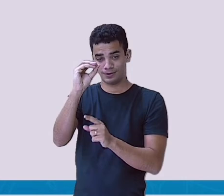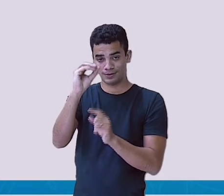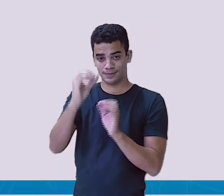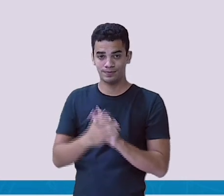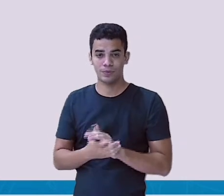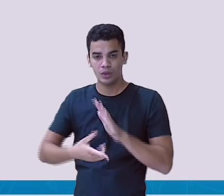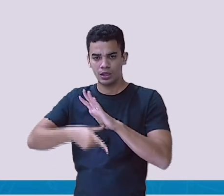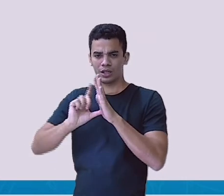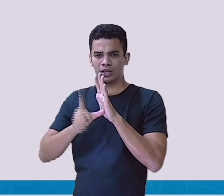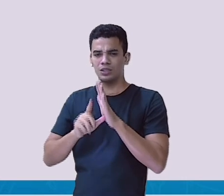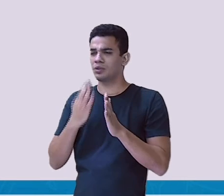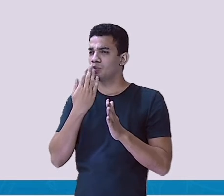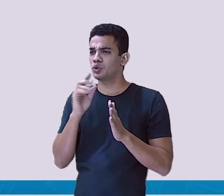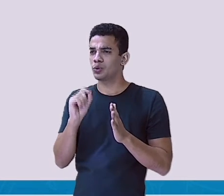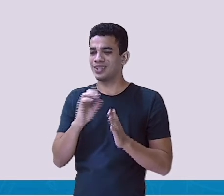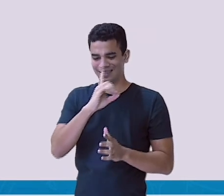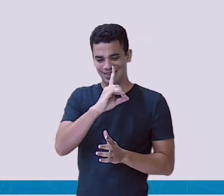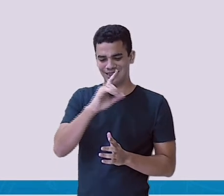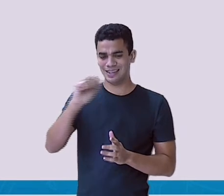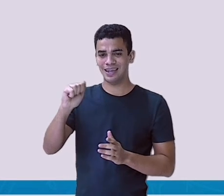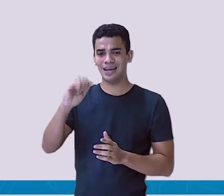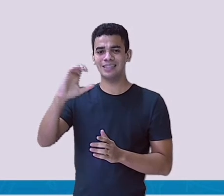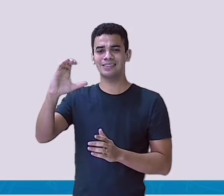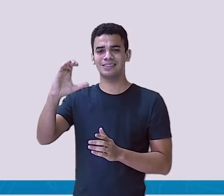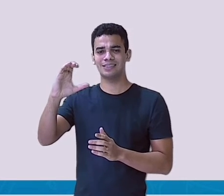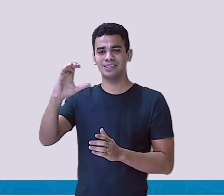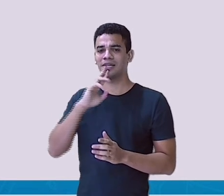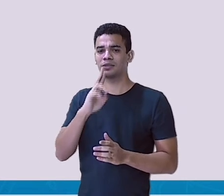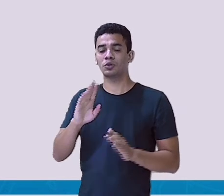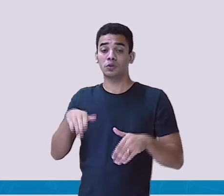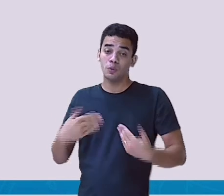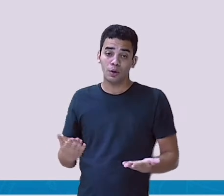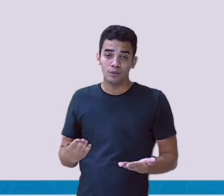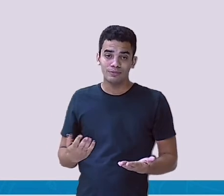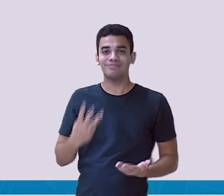DAC. Então, esta medida aqui é 30.